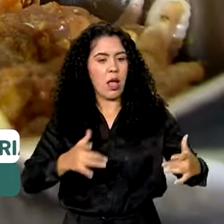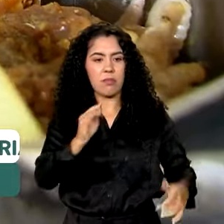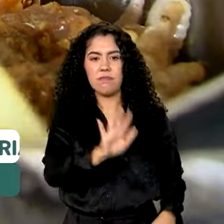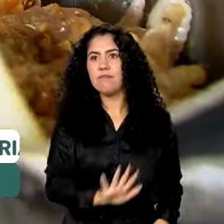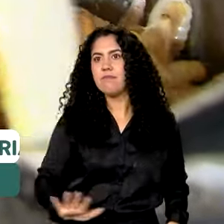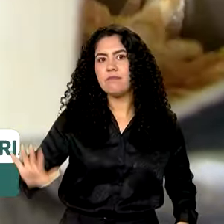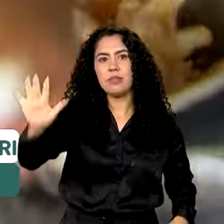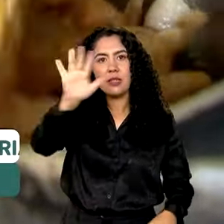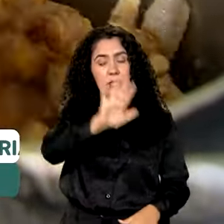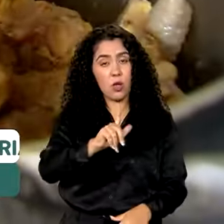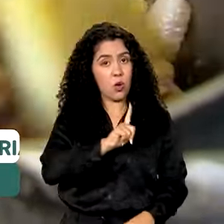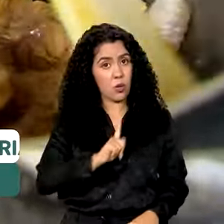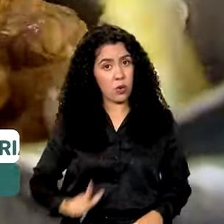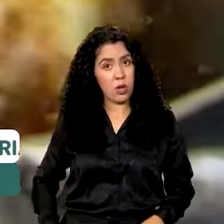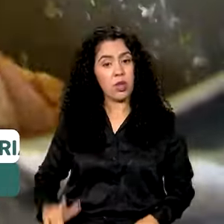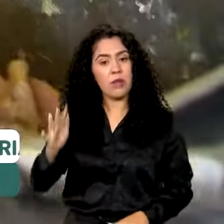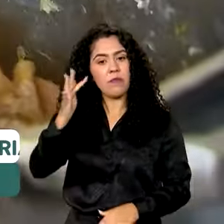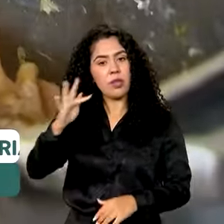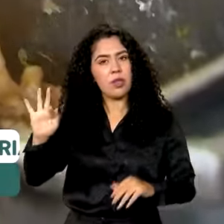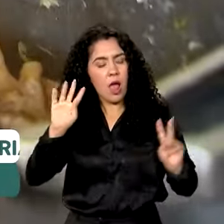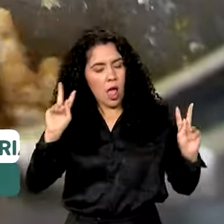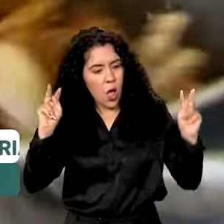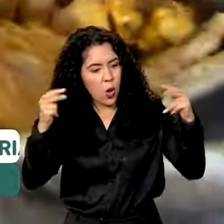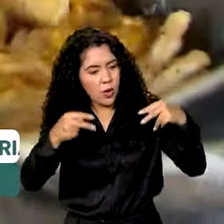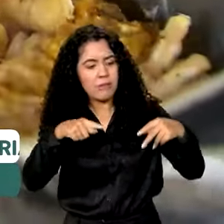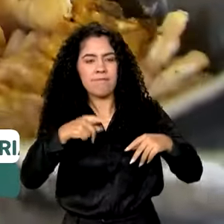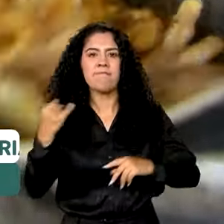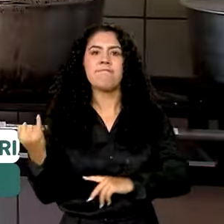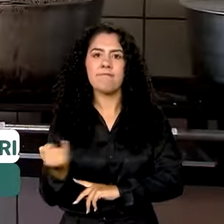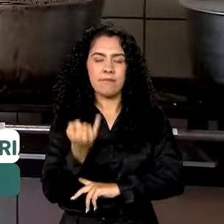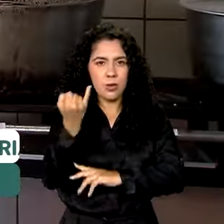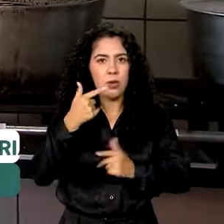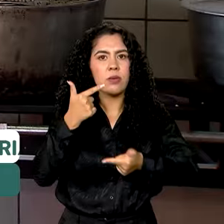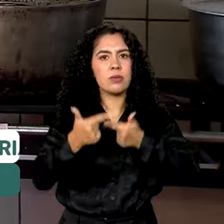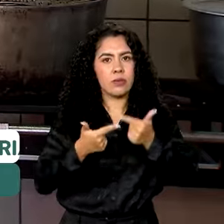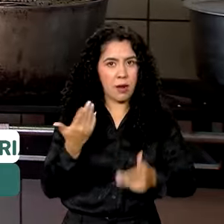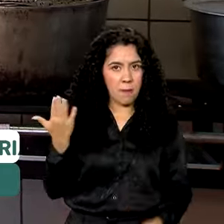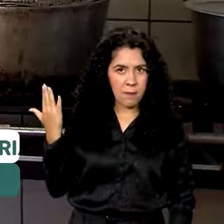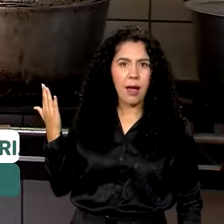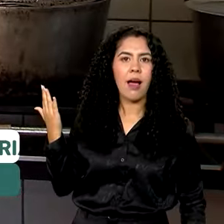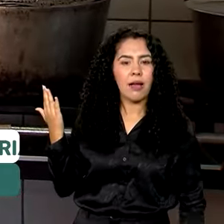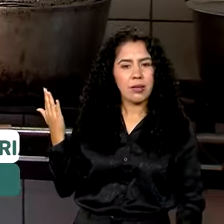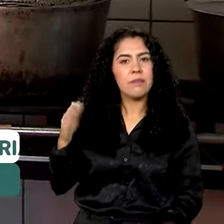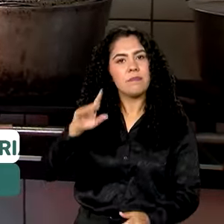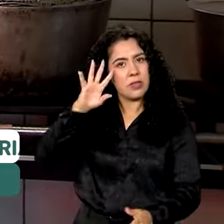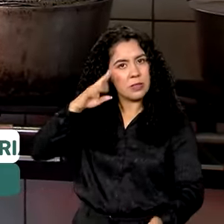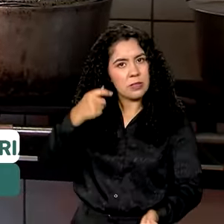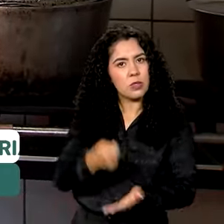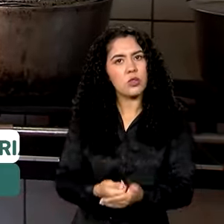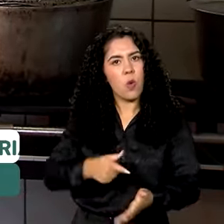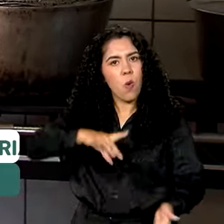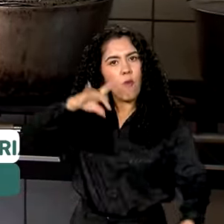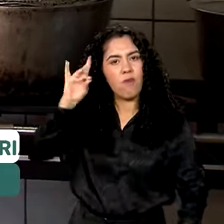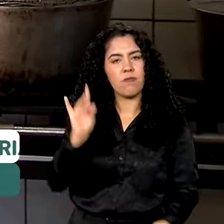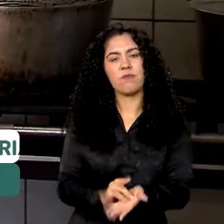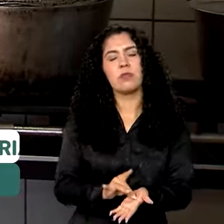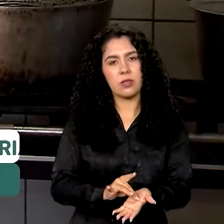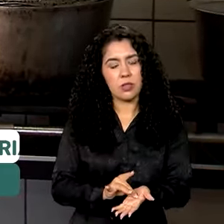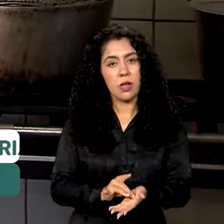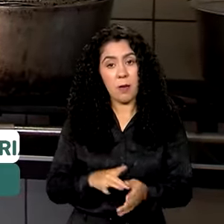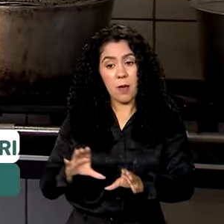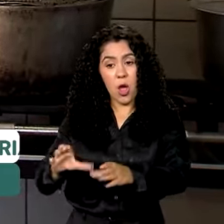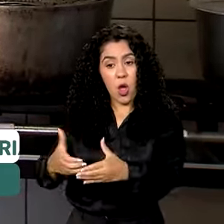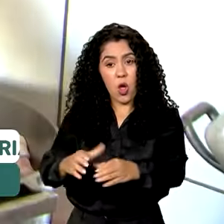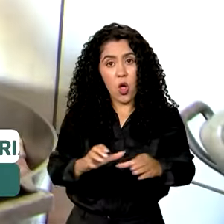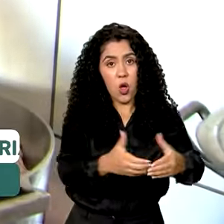governo federal reconheceu a importância desse trabalho voluntário e decidiu oficializá-lo, para que esses